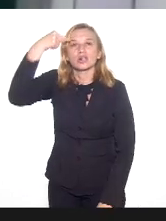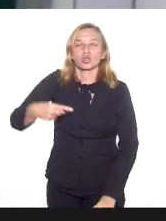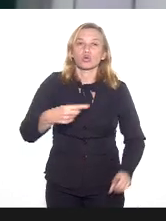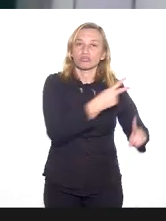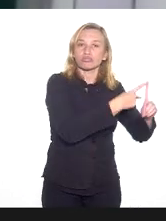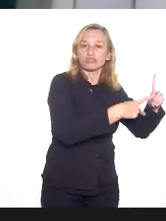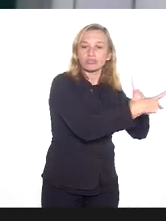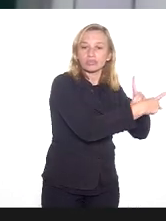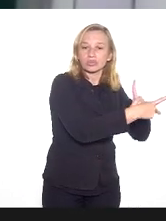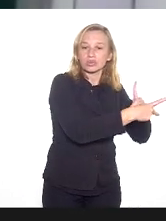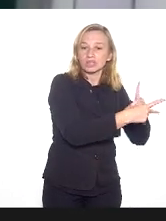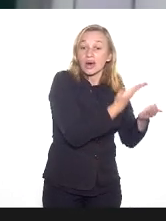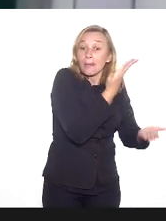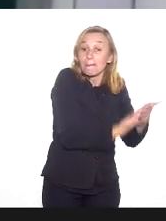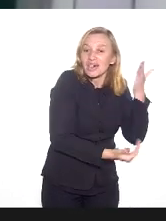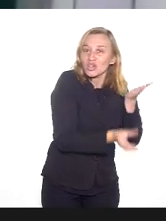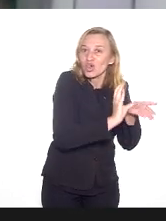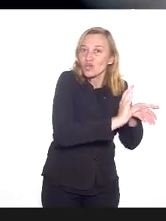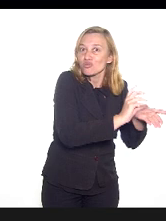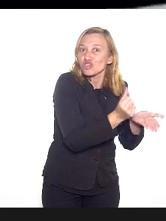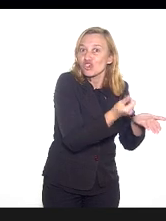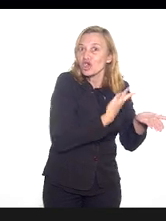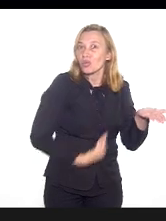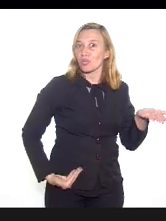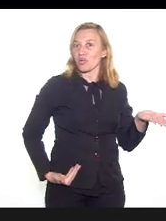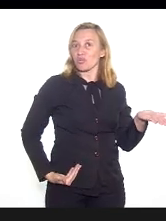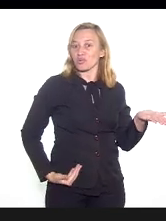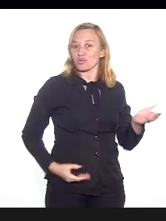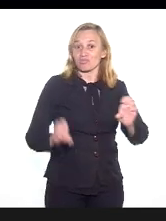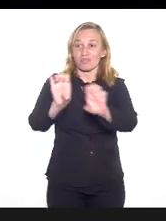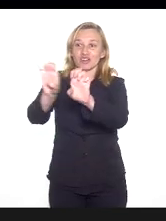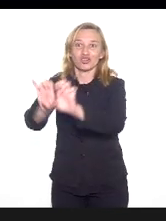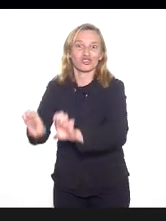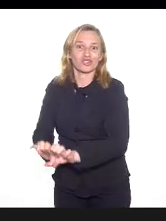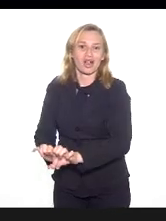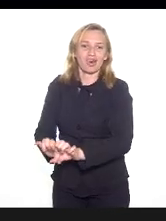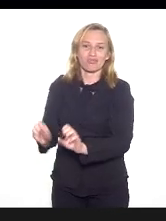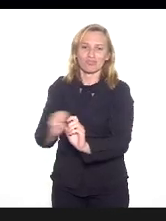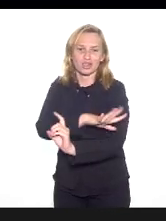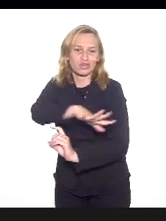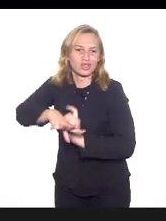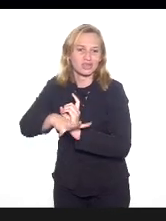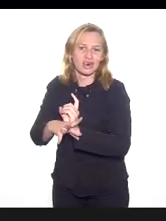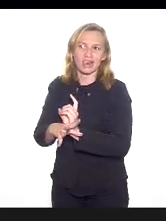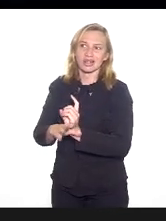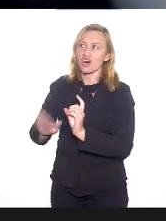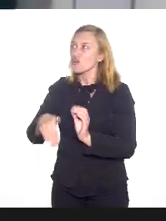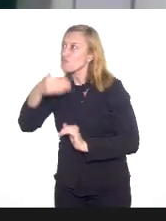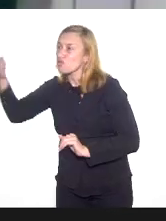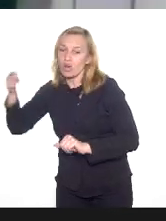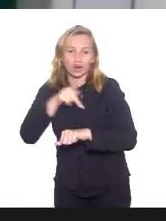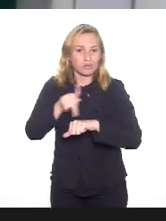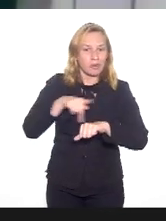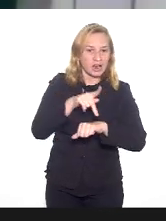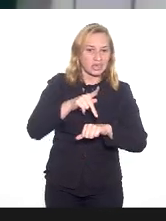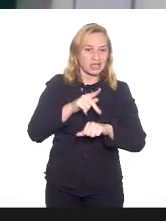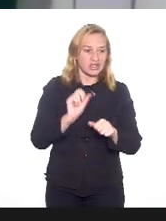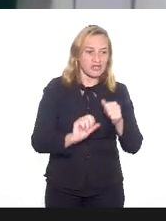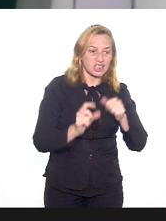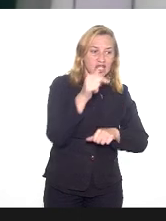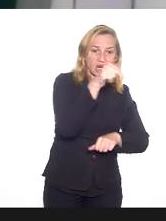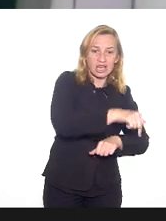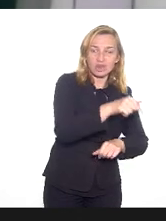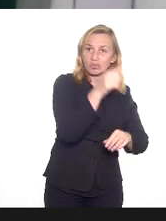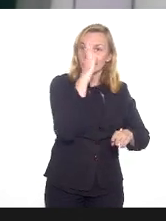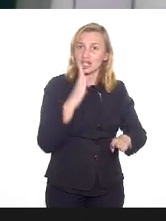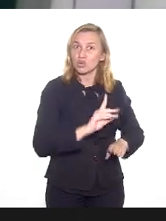quem autorizou o Rio Previdência a despender recursos públicos para estruturar uma sociedade de propósito específico no exterior e fazer uma outra aqui no